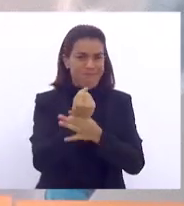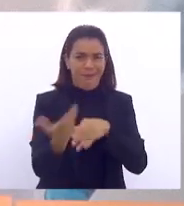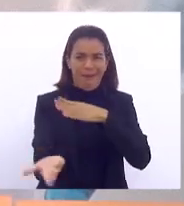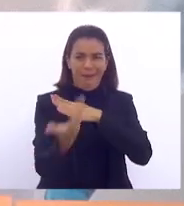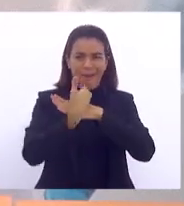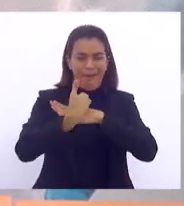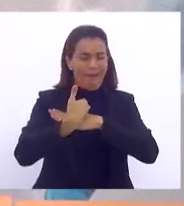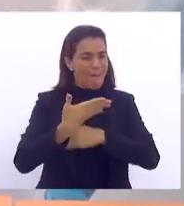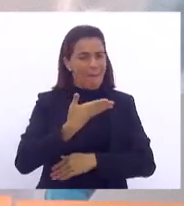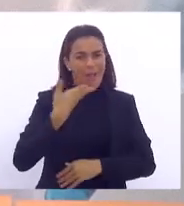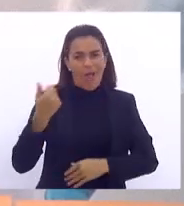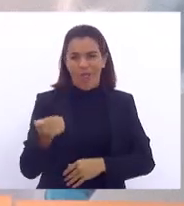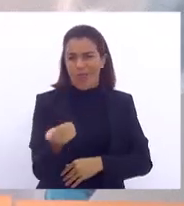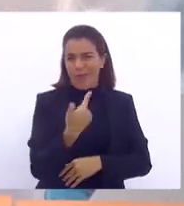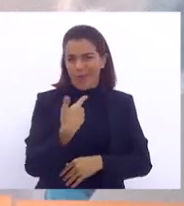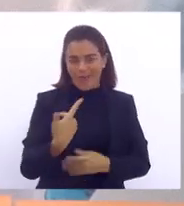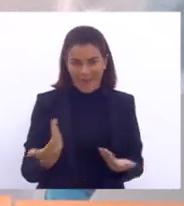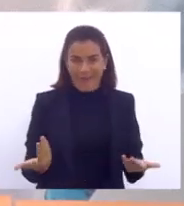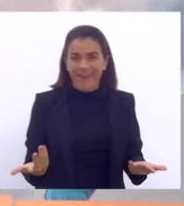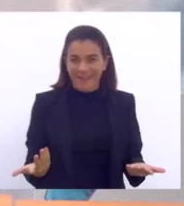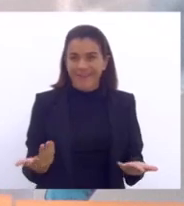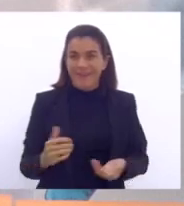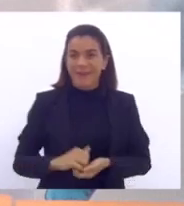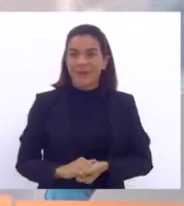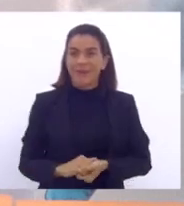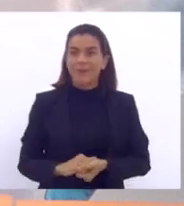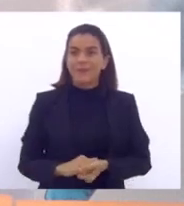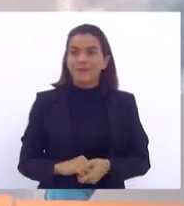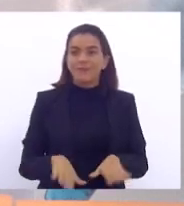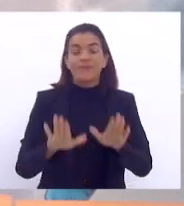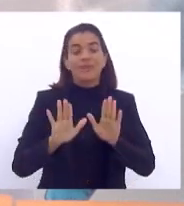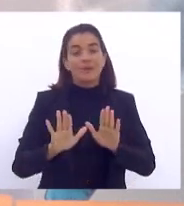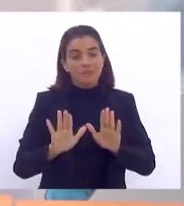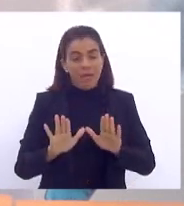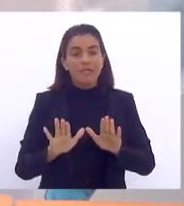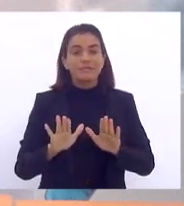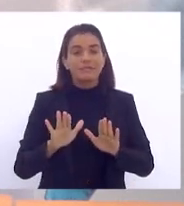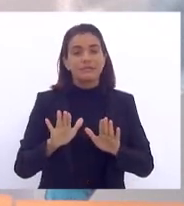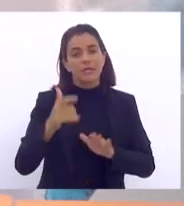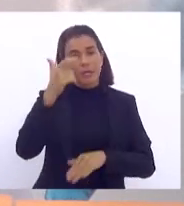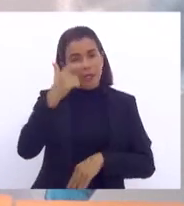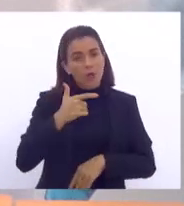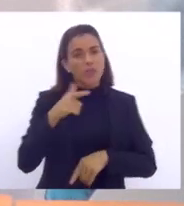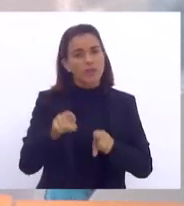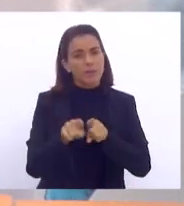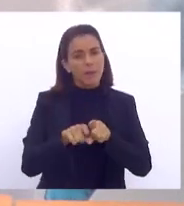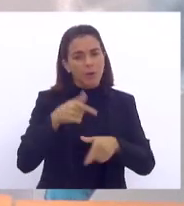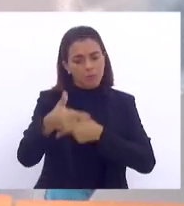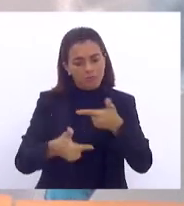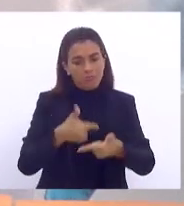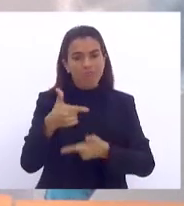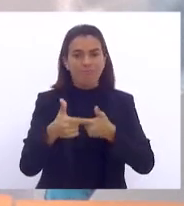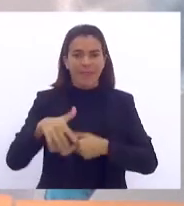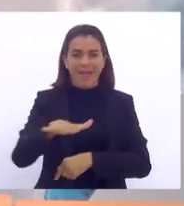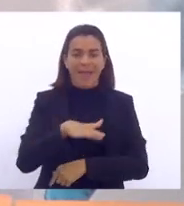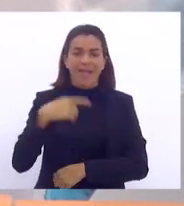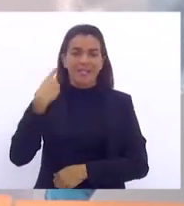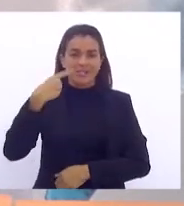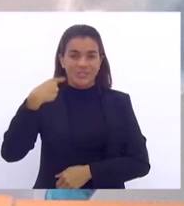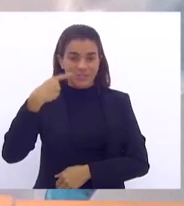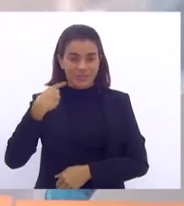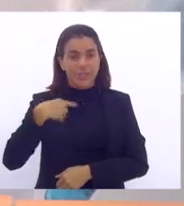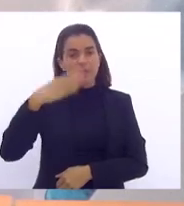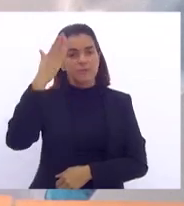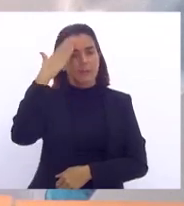mais que eu eu coloco meu pé onde cabe tá Deputado André mas como um operador do direito também eu tinha plena Conciência que a